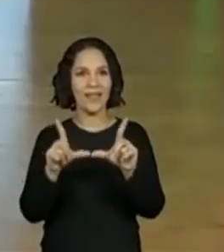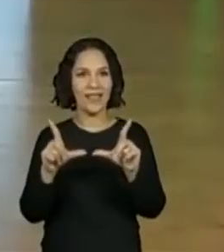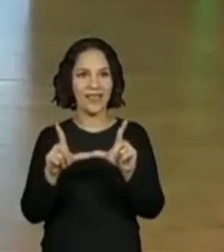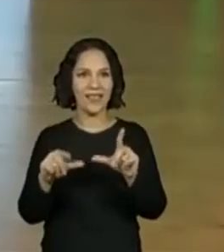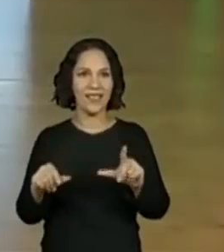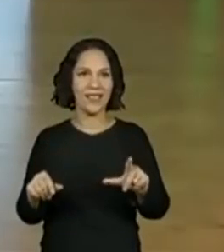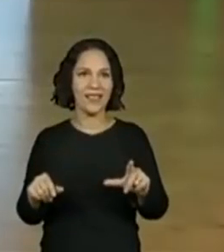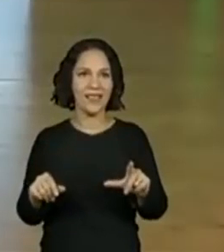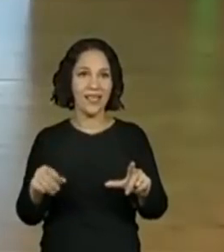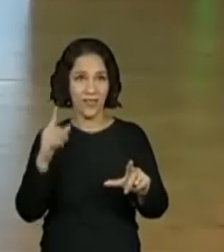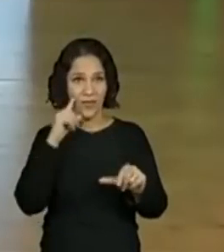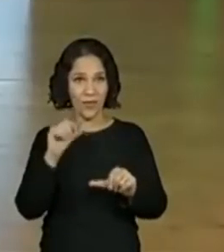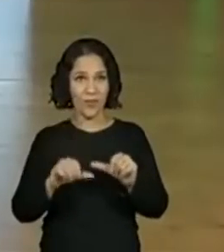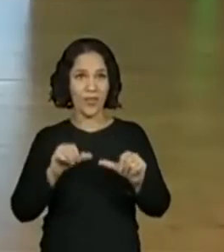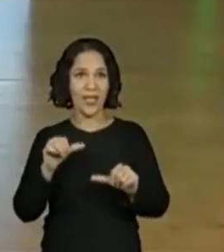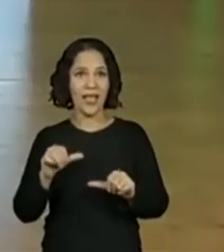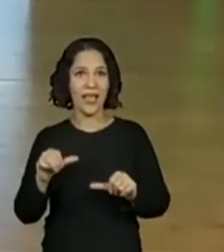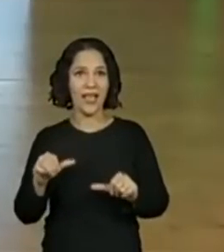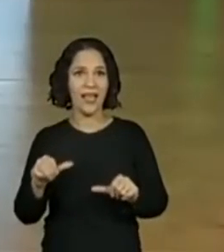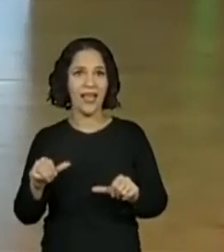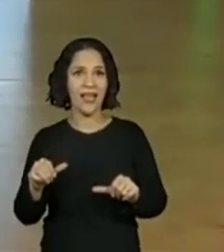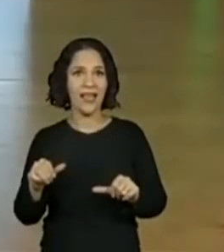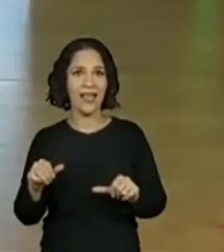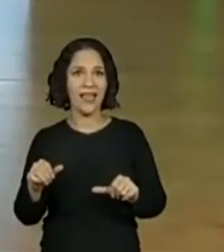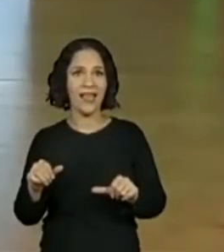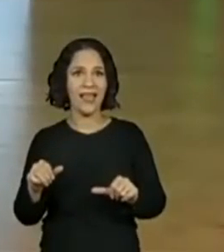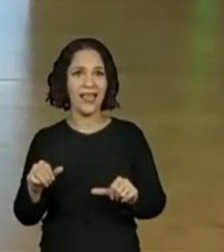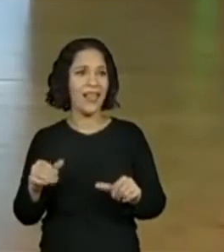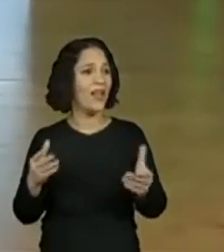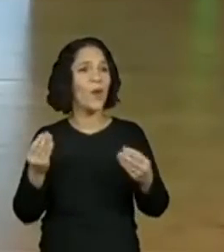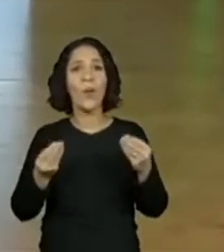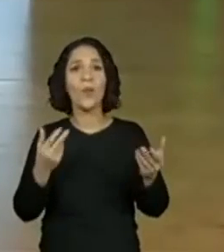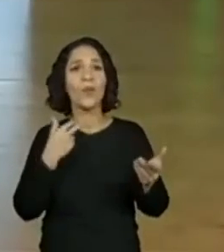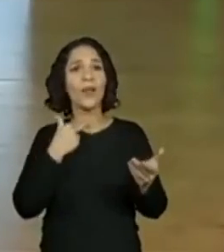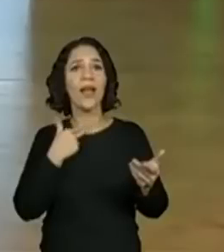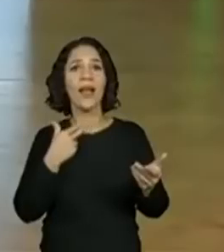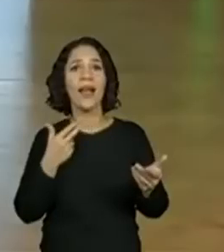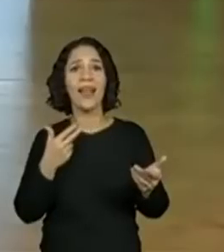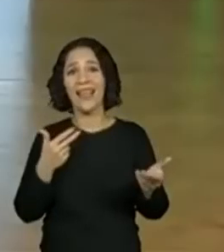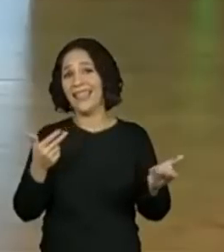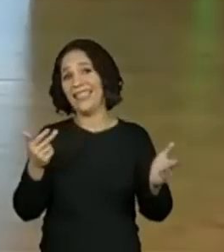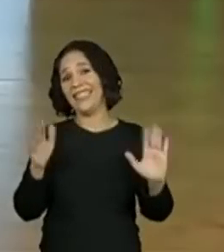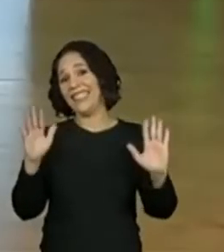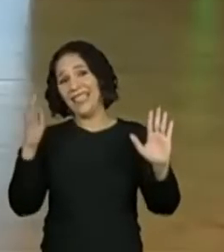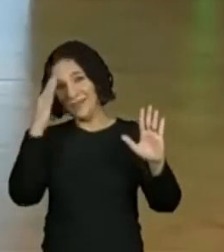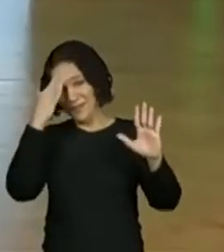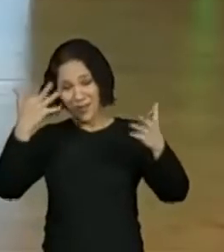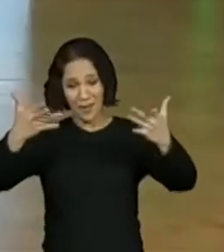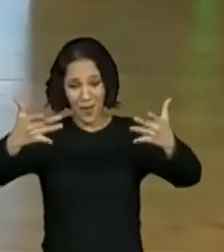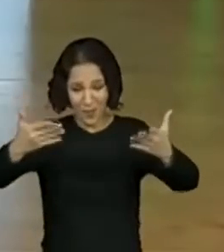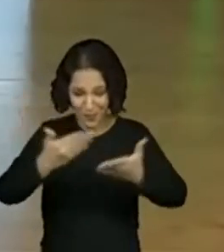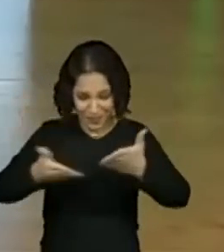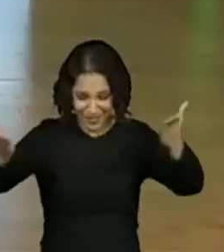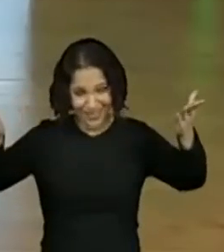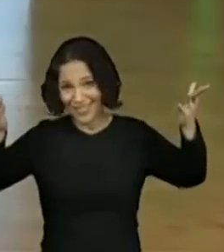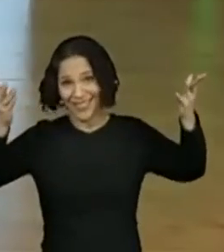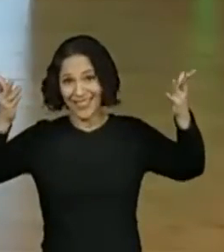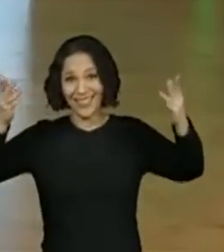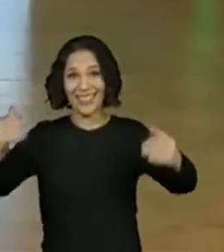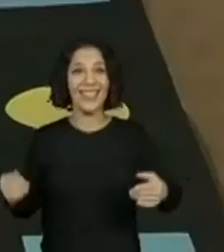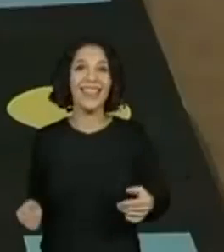no quadrado. Eu vou mudar, então, aqui. Não, não tem como eu fazer isso. Vai aqui. E a mão? Volta pra